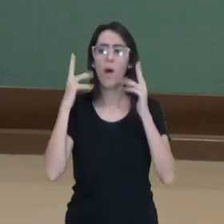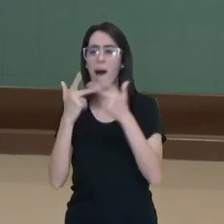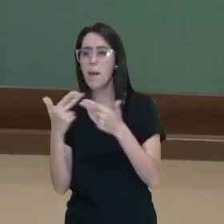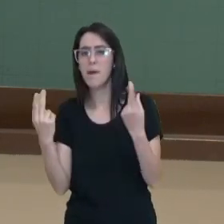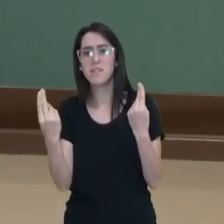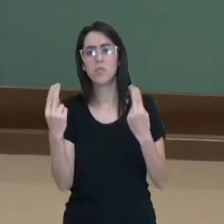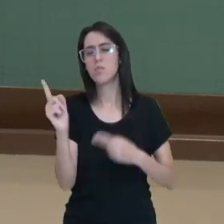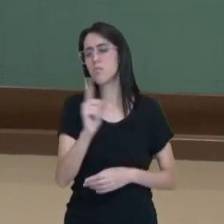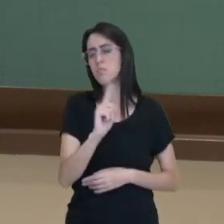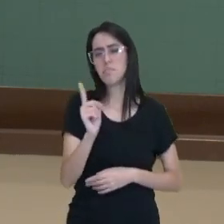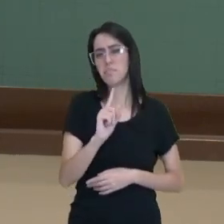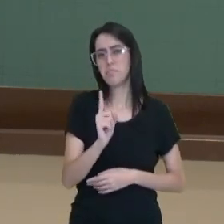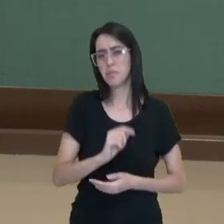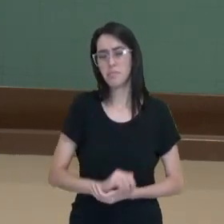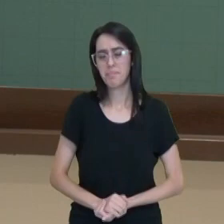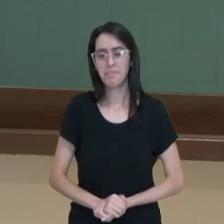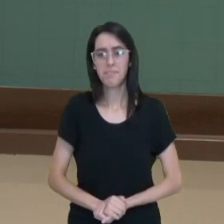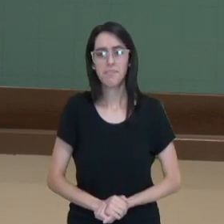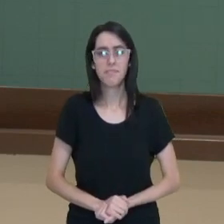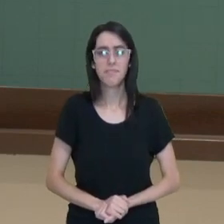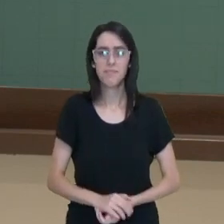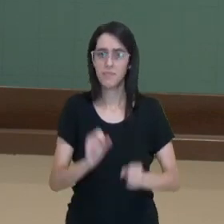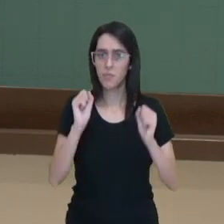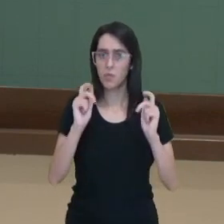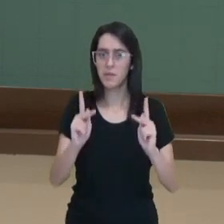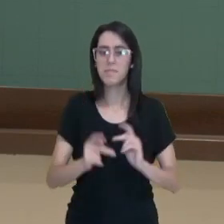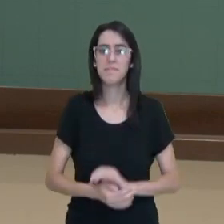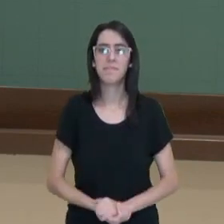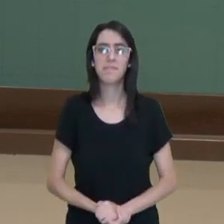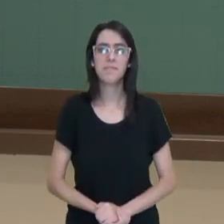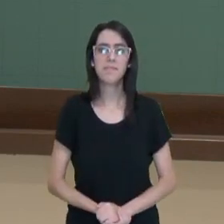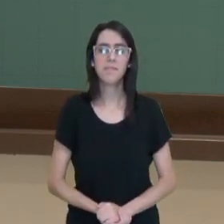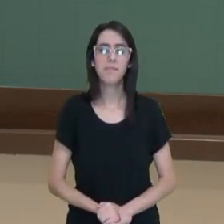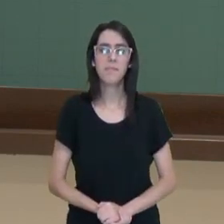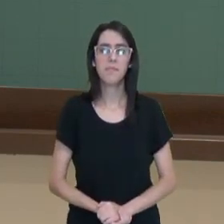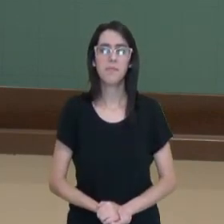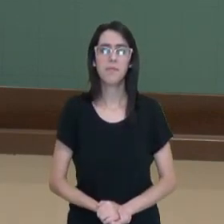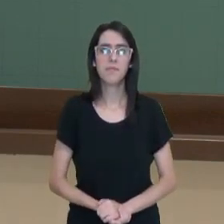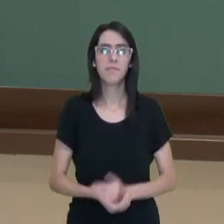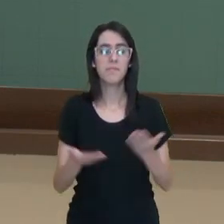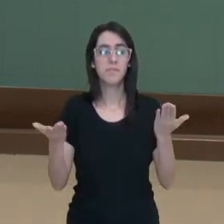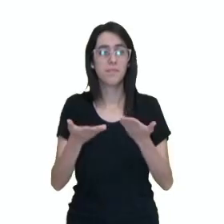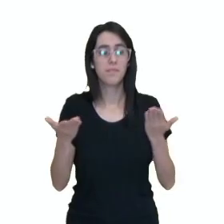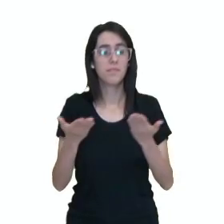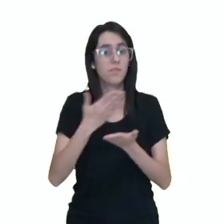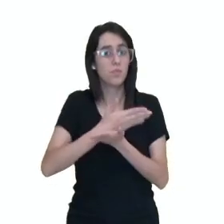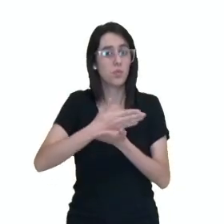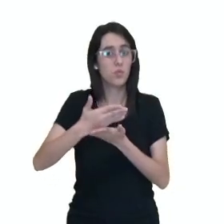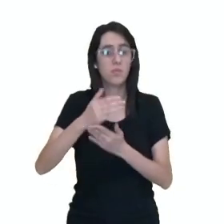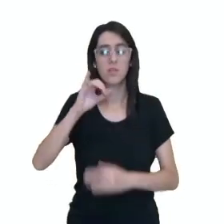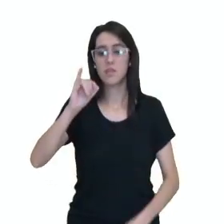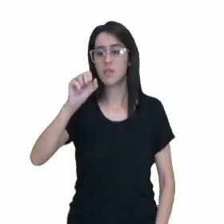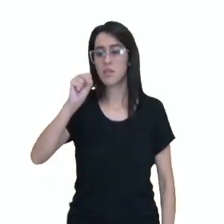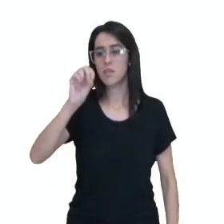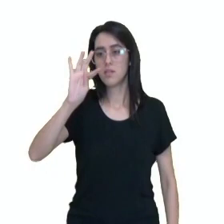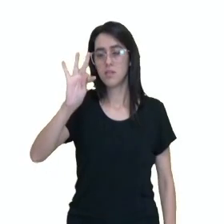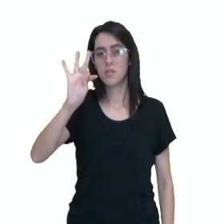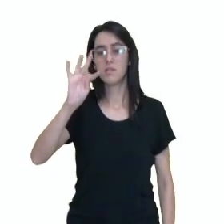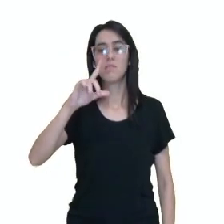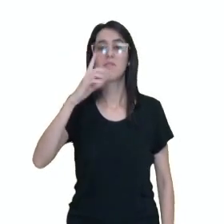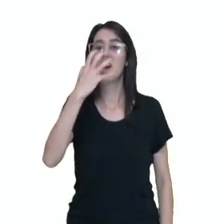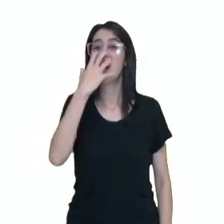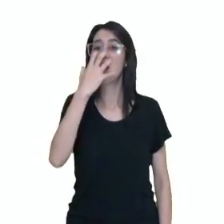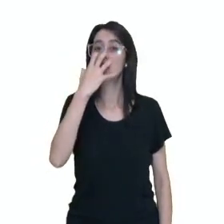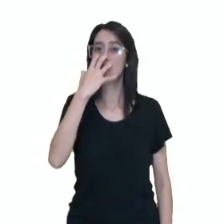outros animais e que vão afetar seres humanos, ok? Então, a gente vai começar aqui com as ISTs que afetam